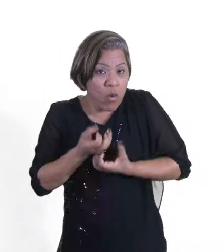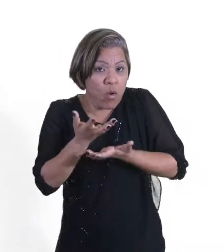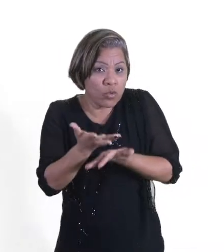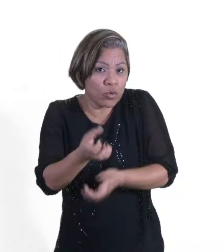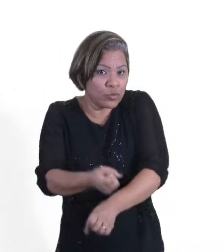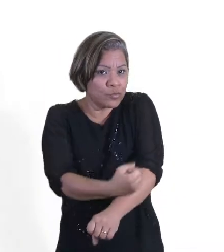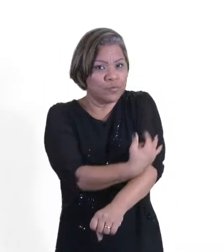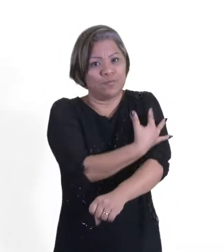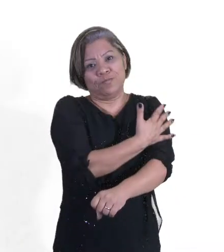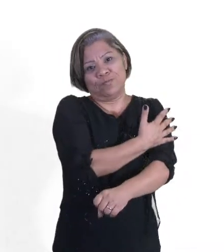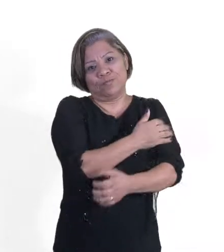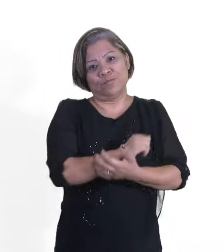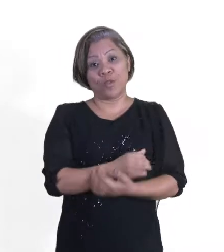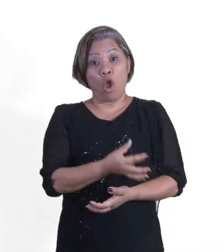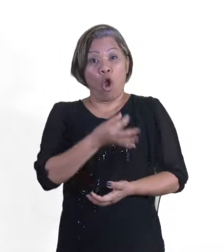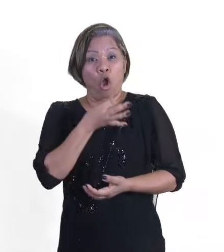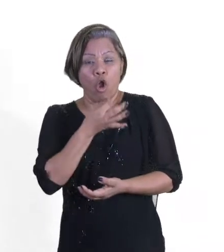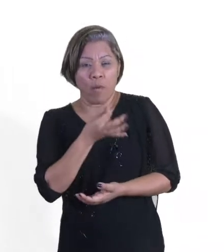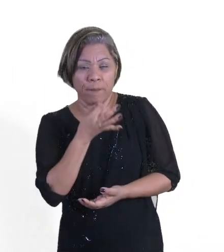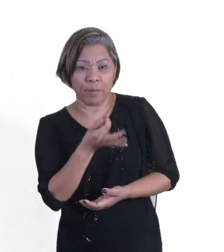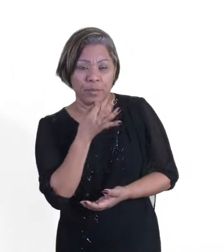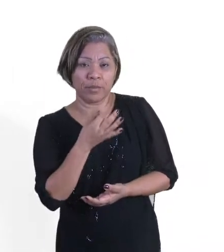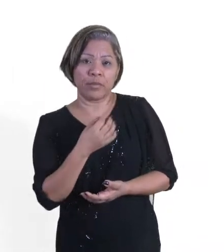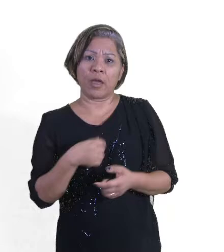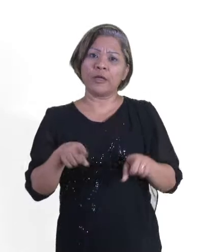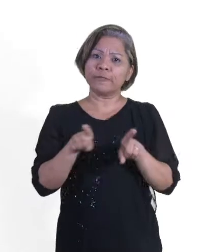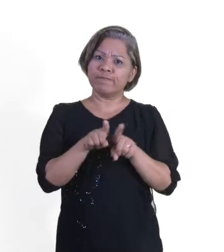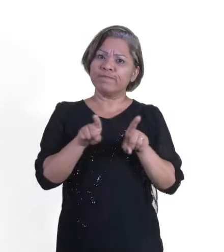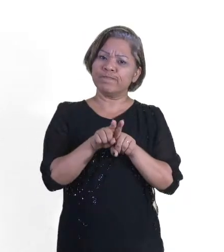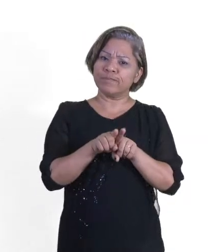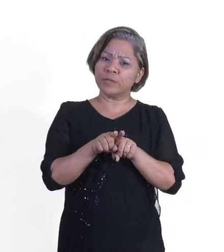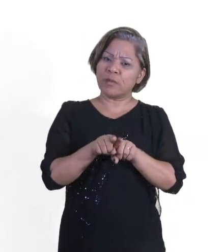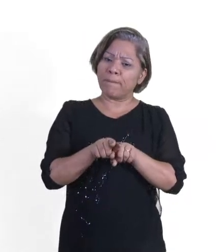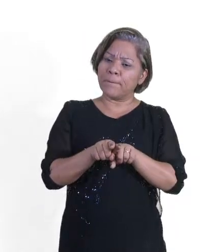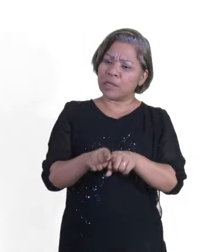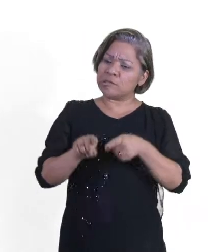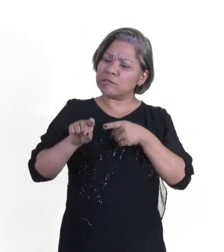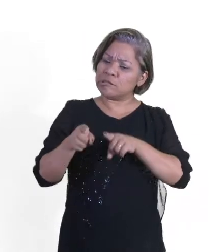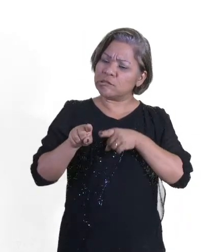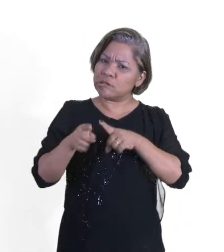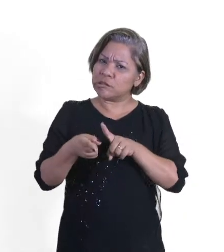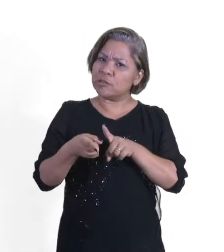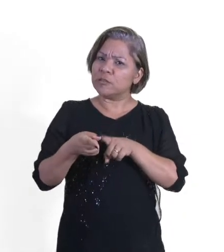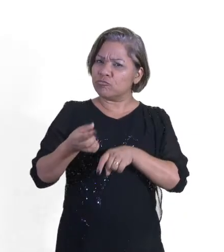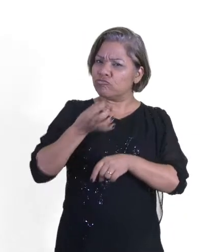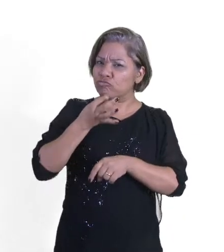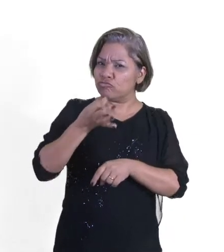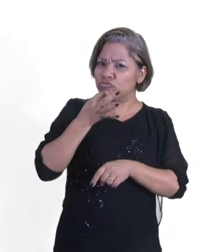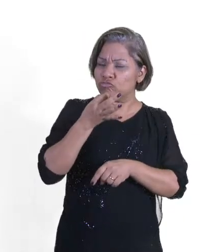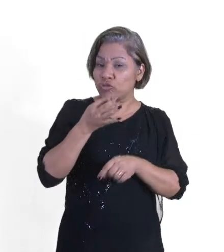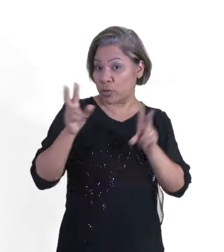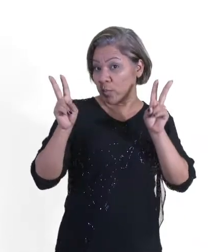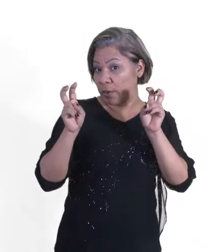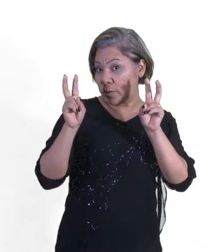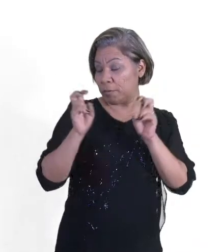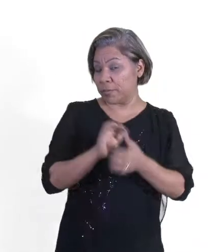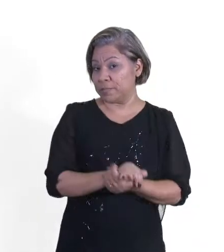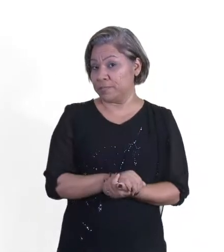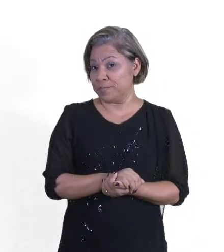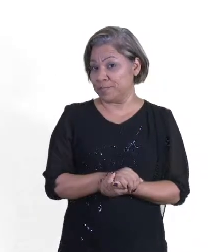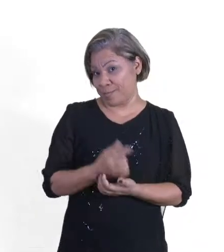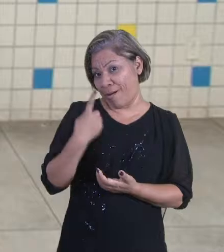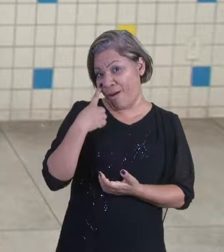emoções, opinar e muitas vezes criticar sobre um determinado tema. Olha que